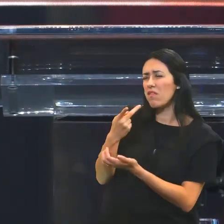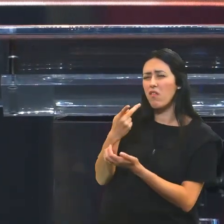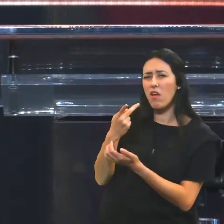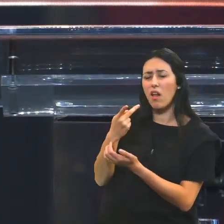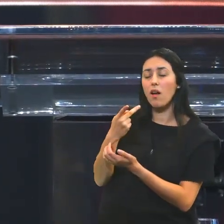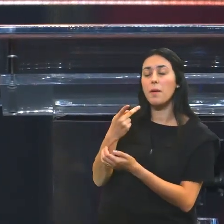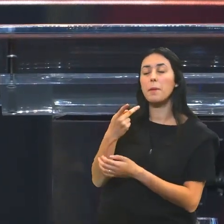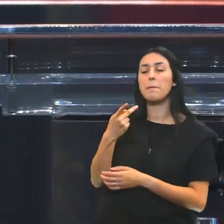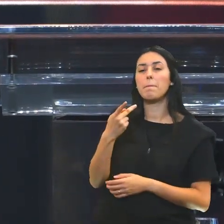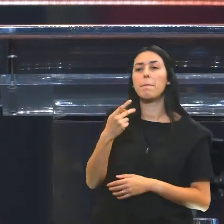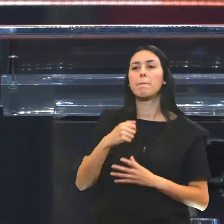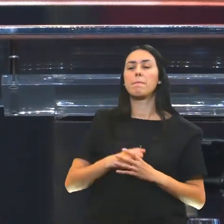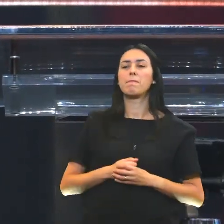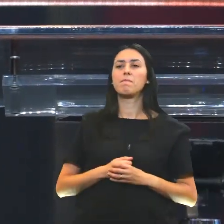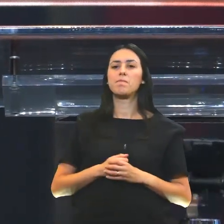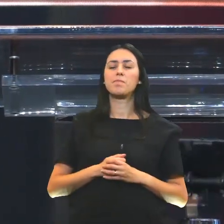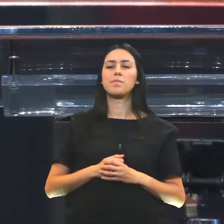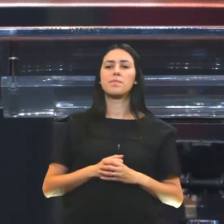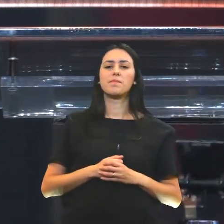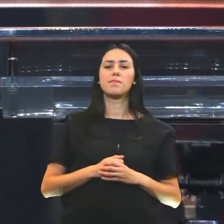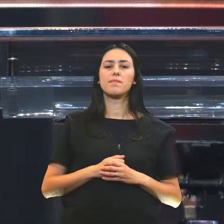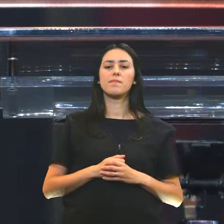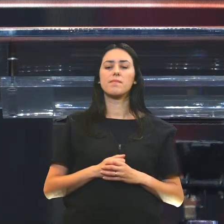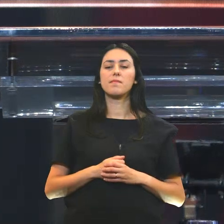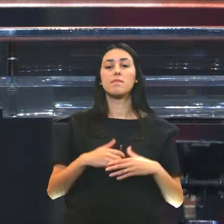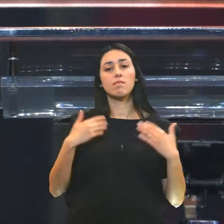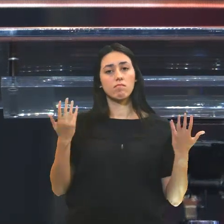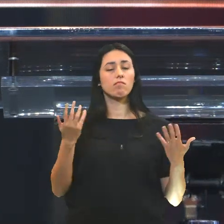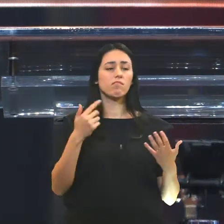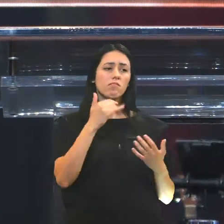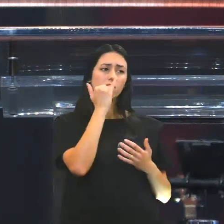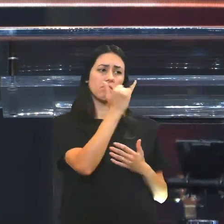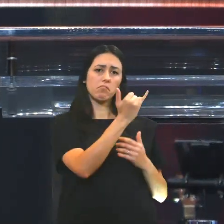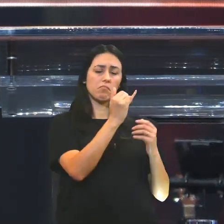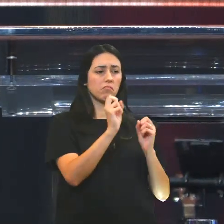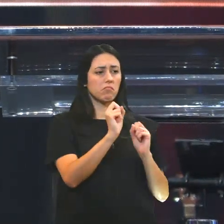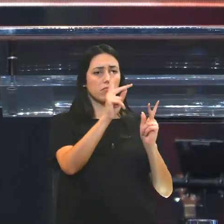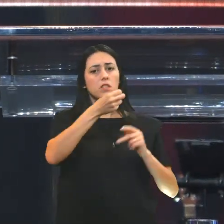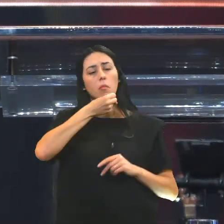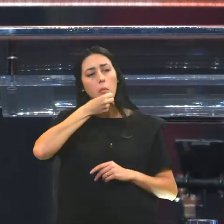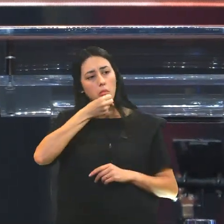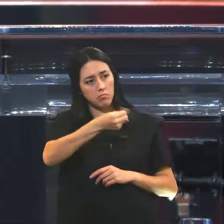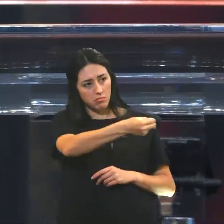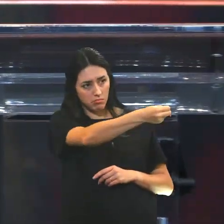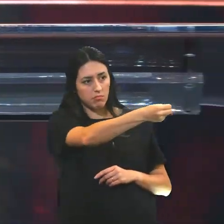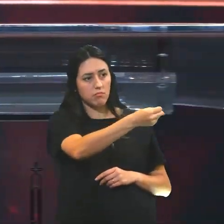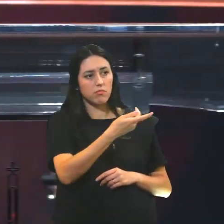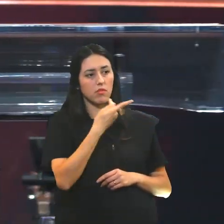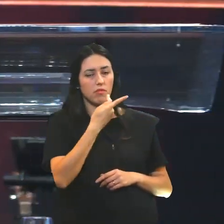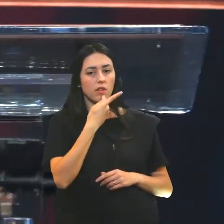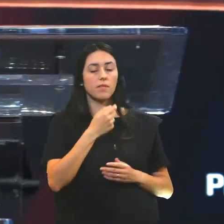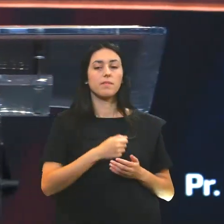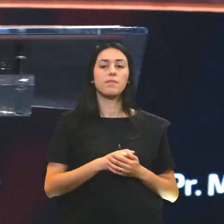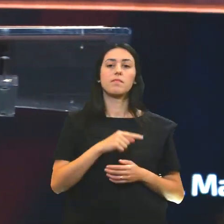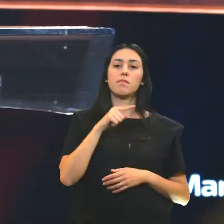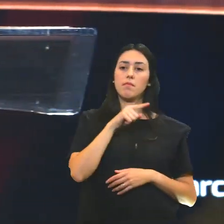falar. E aí, nós demos a palavra, nós demos o microfone. E ela disse: hoje eu